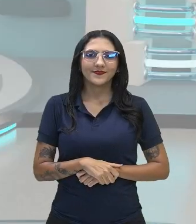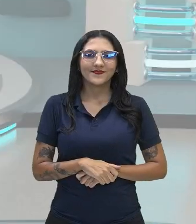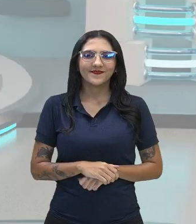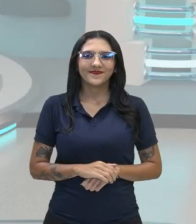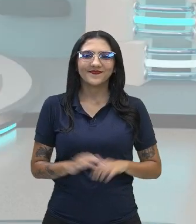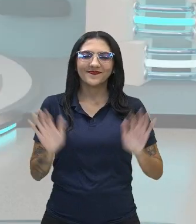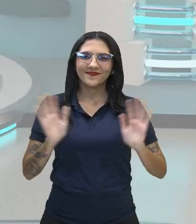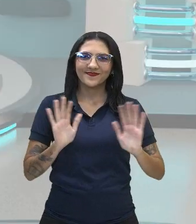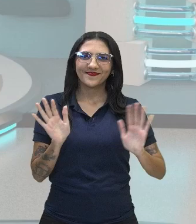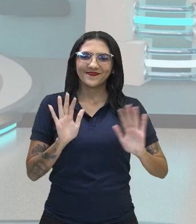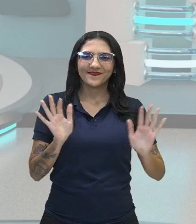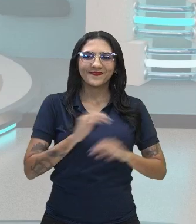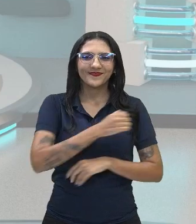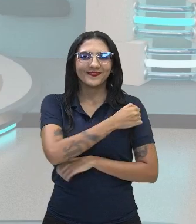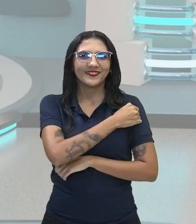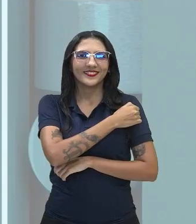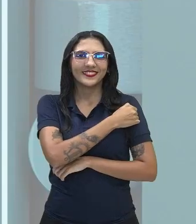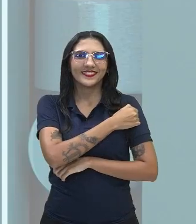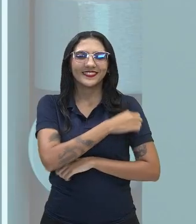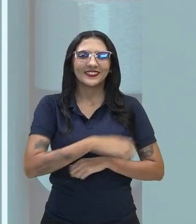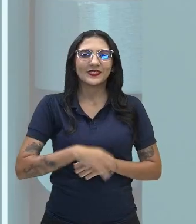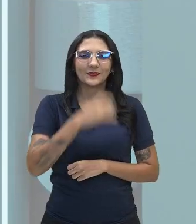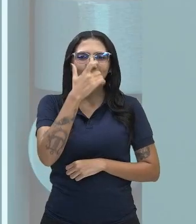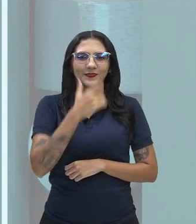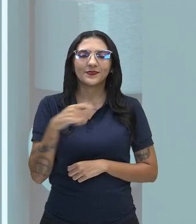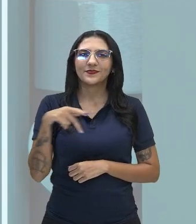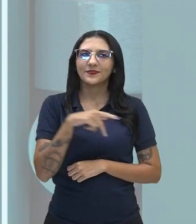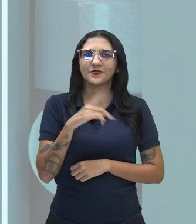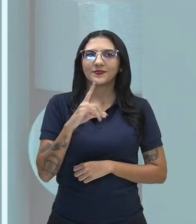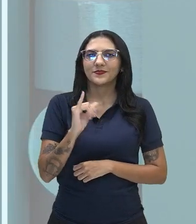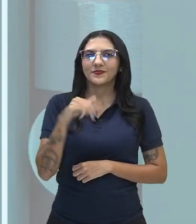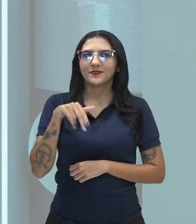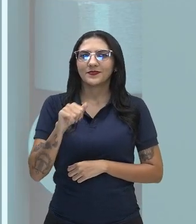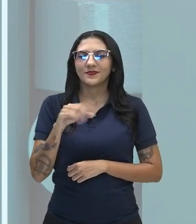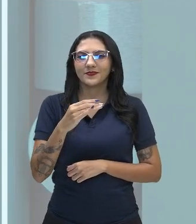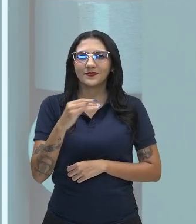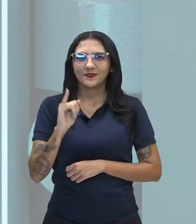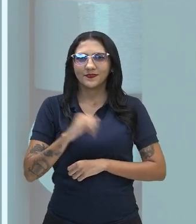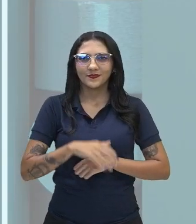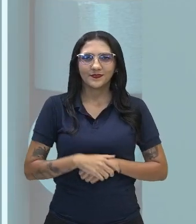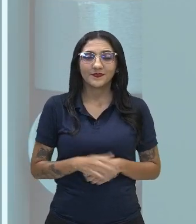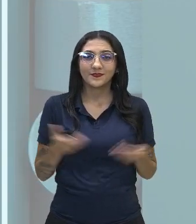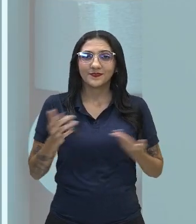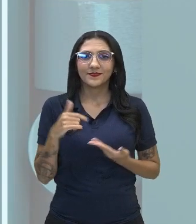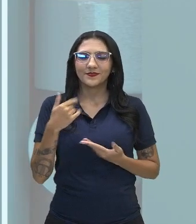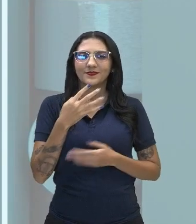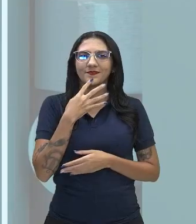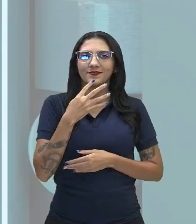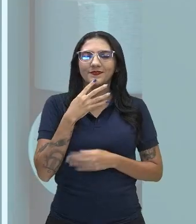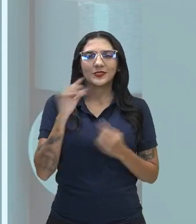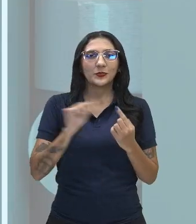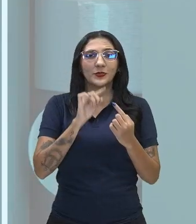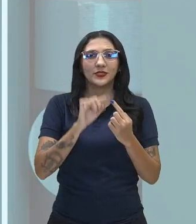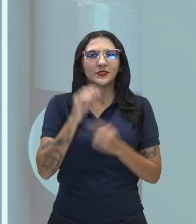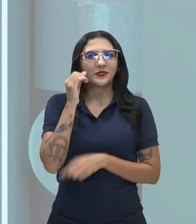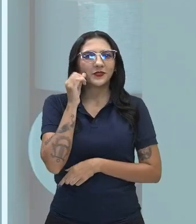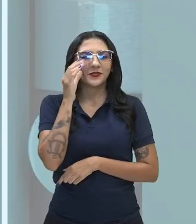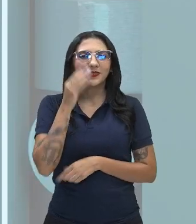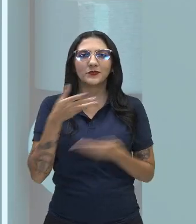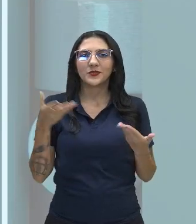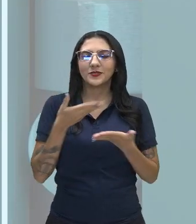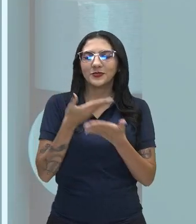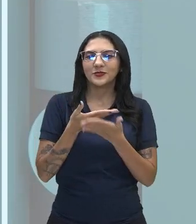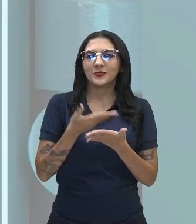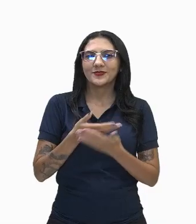Olá, tudo bem com vocês? Eu sou a professora Dinanci Silva e vamos conhecer o objeto de conhecimento da